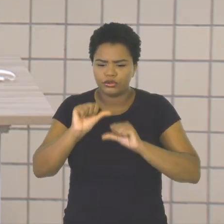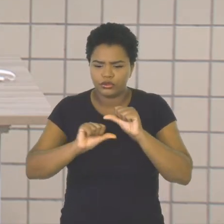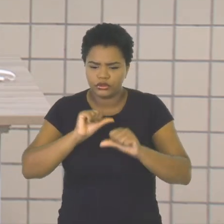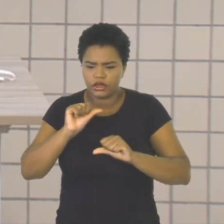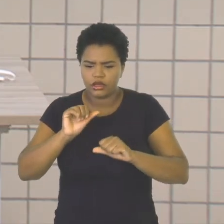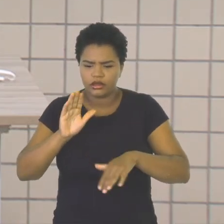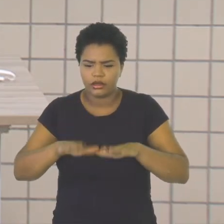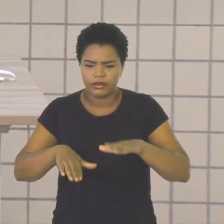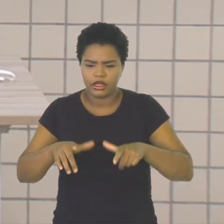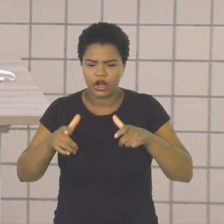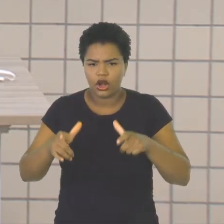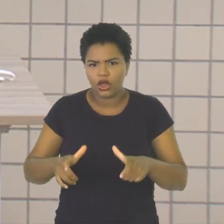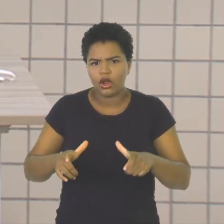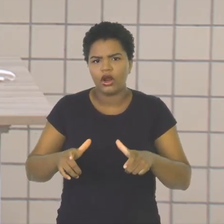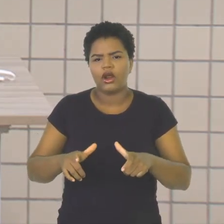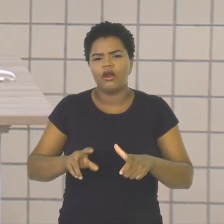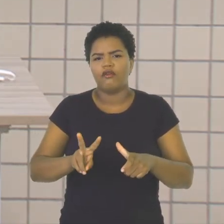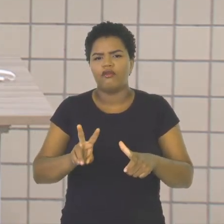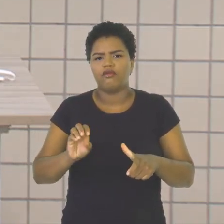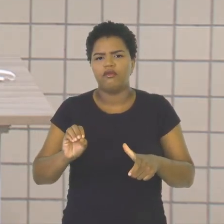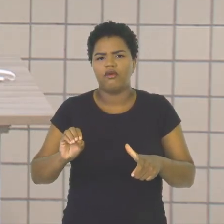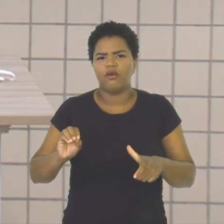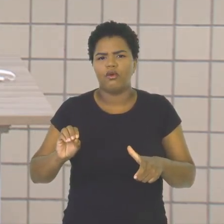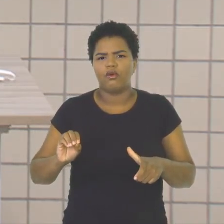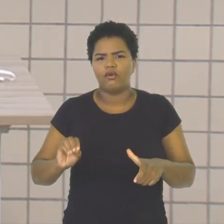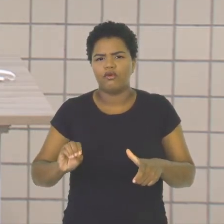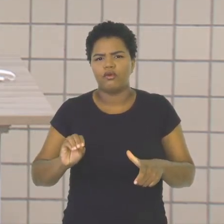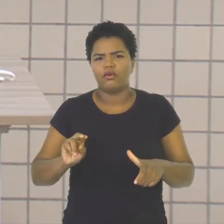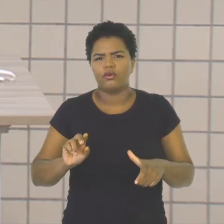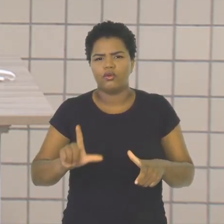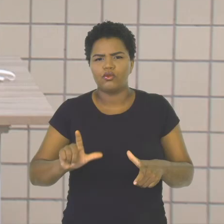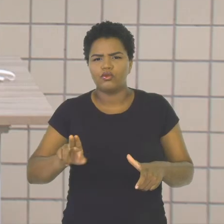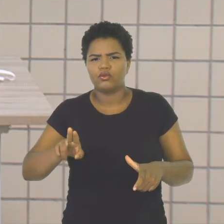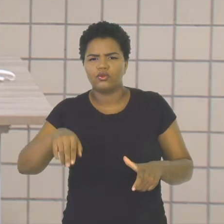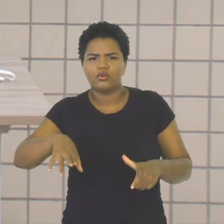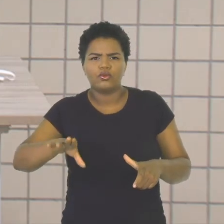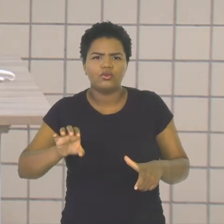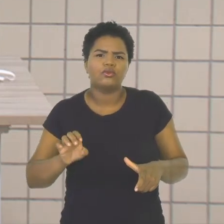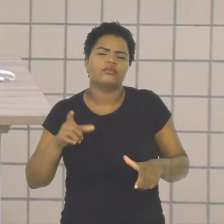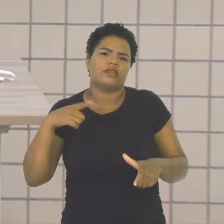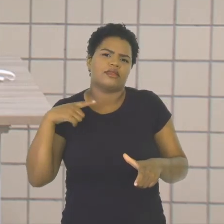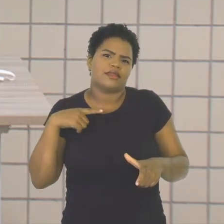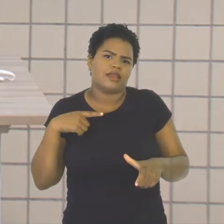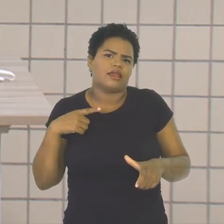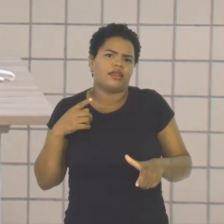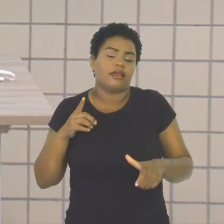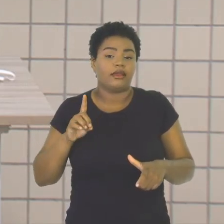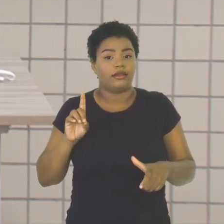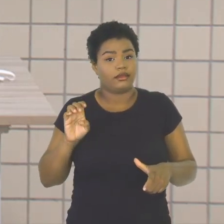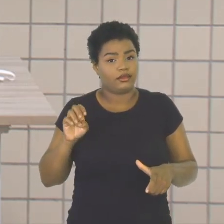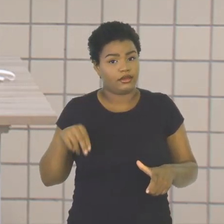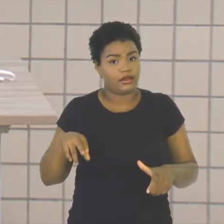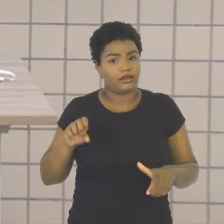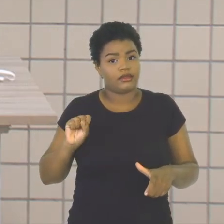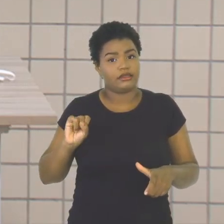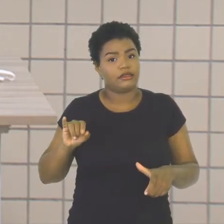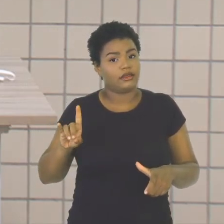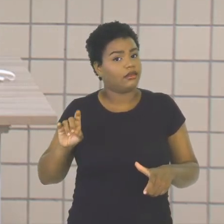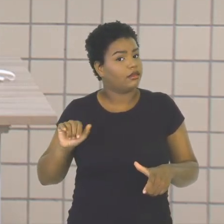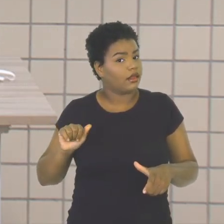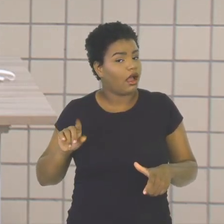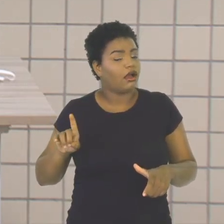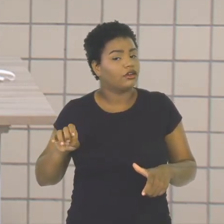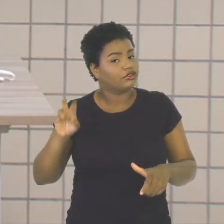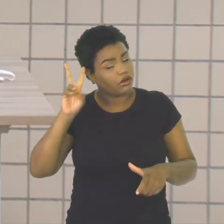volume da matéria, do volume onde ela está, lembra lá da densidade, da extensibilidade, tá?